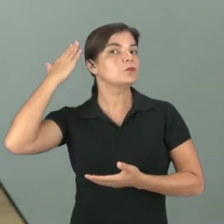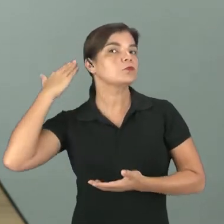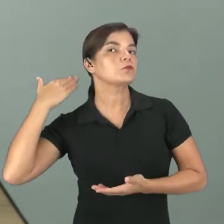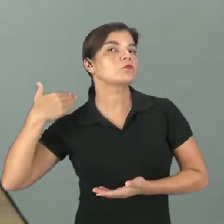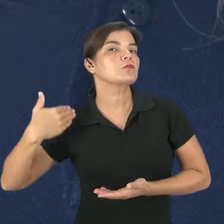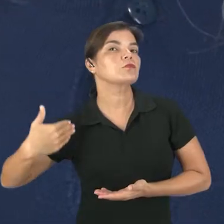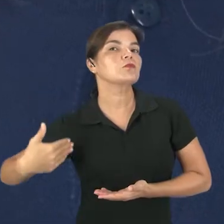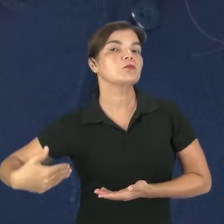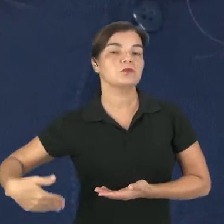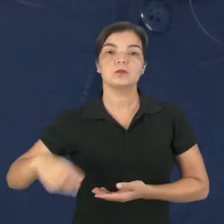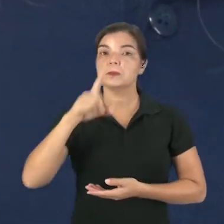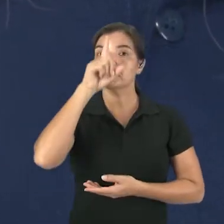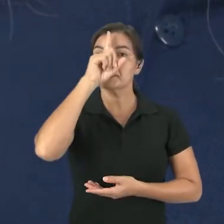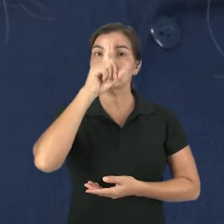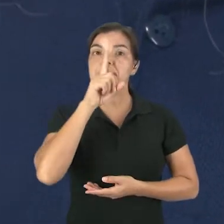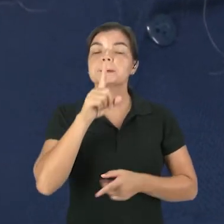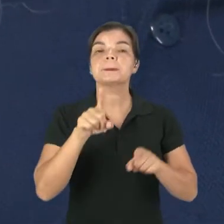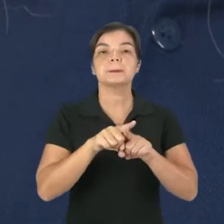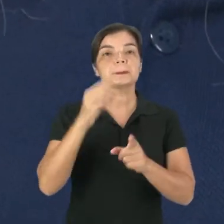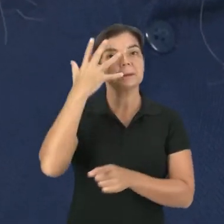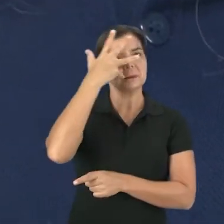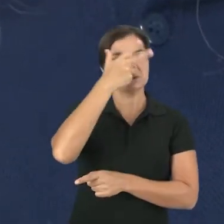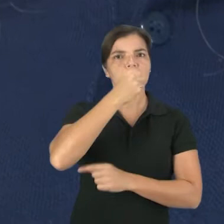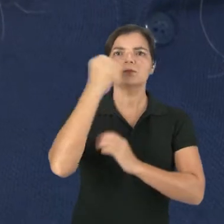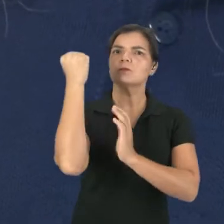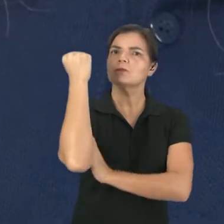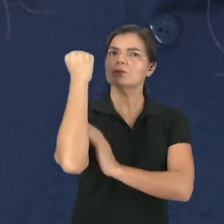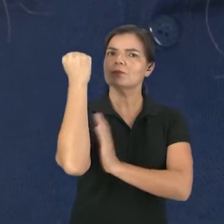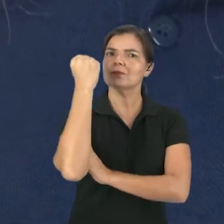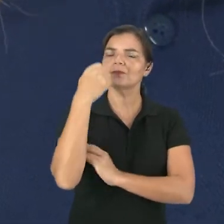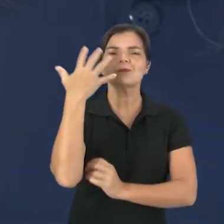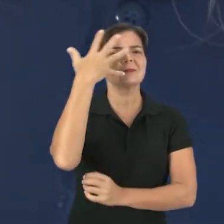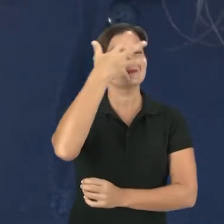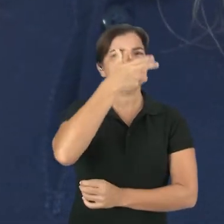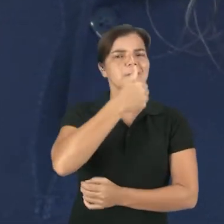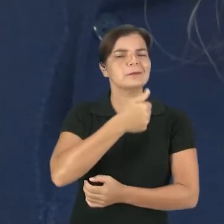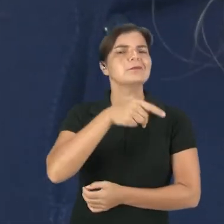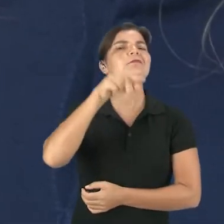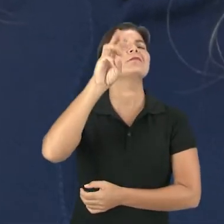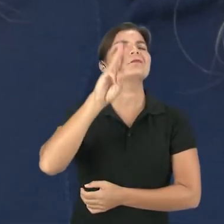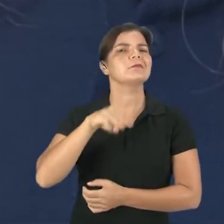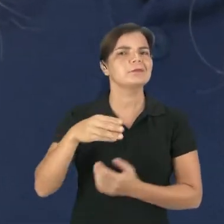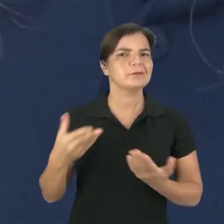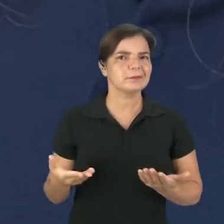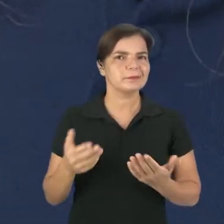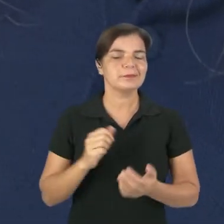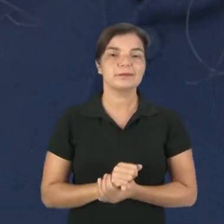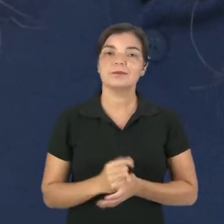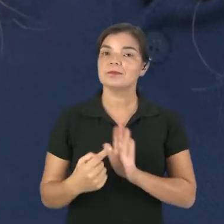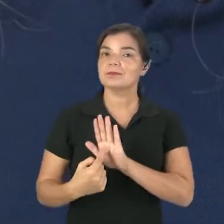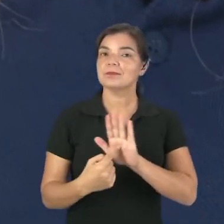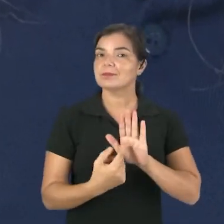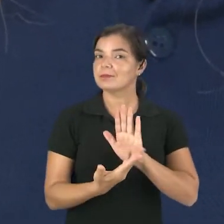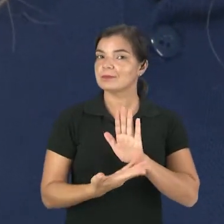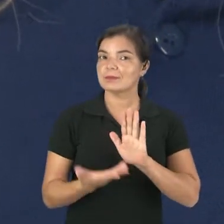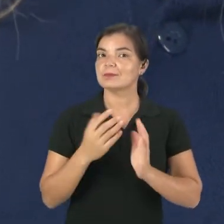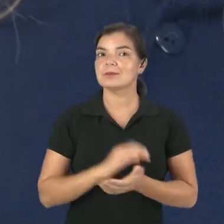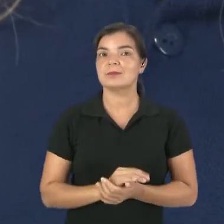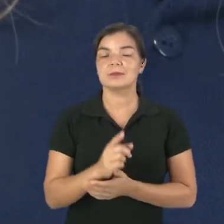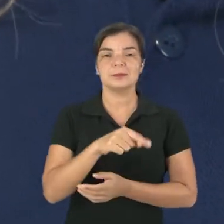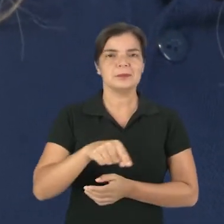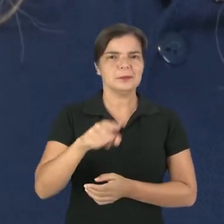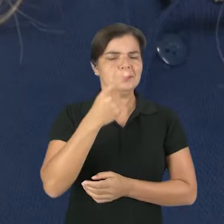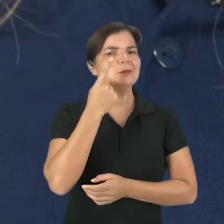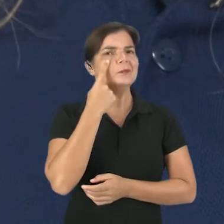longos, dourados, lindos e fortes. Olha como ela é bela. Quem será essa personagem? Você